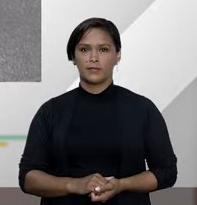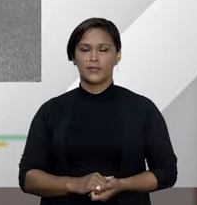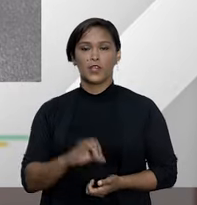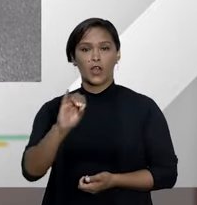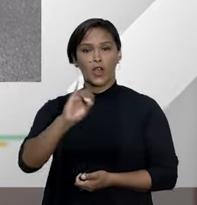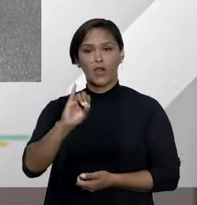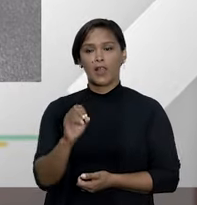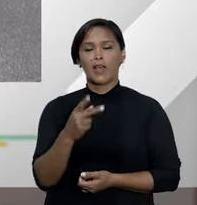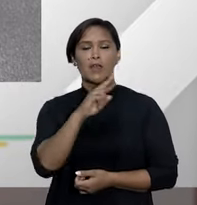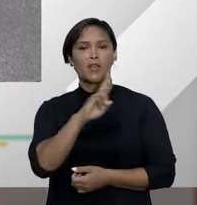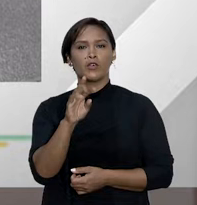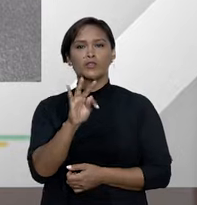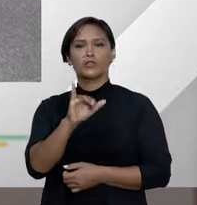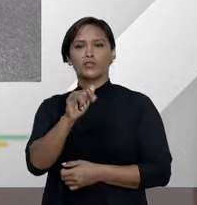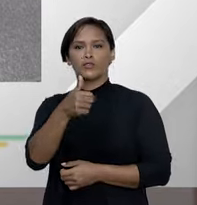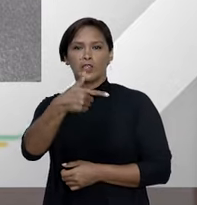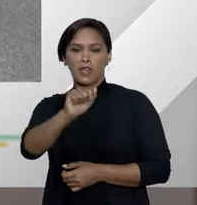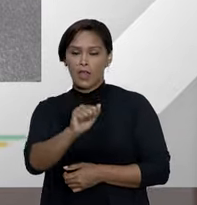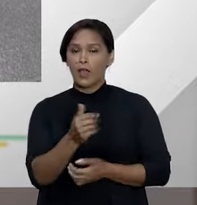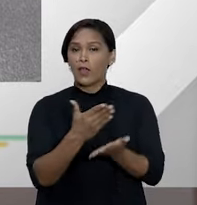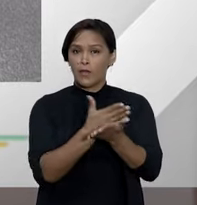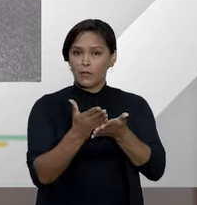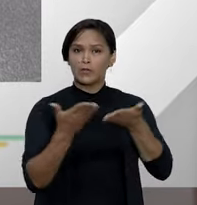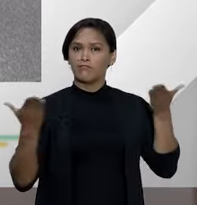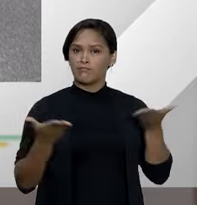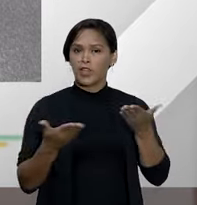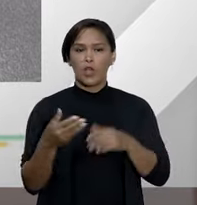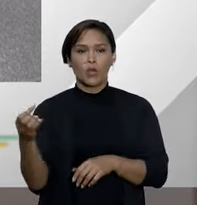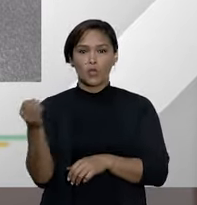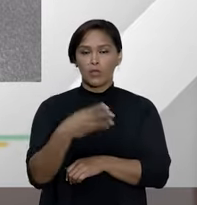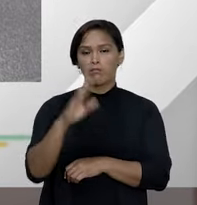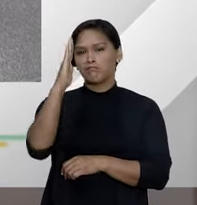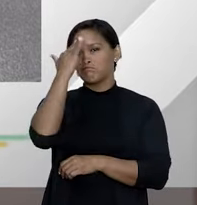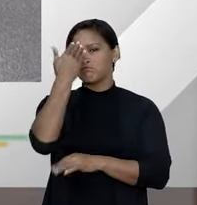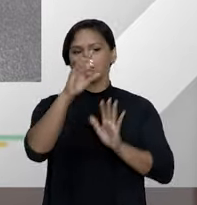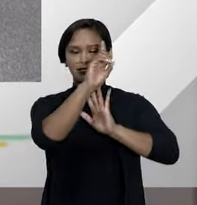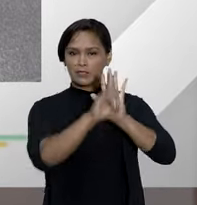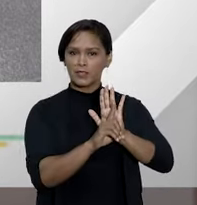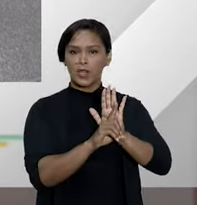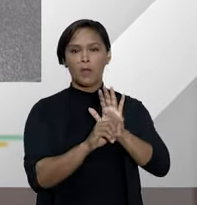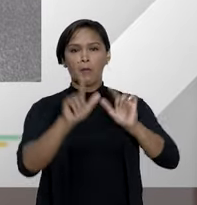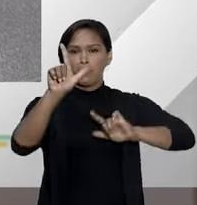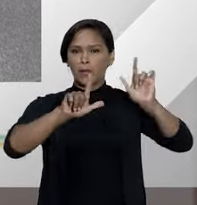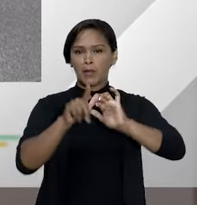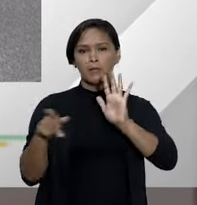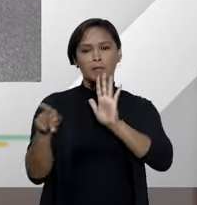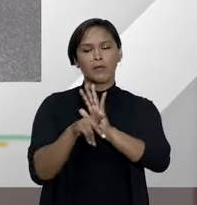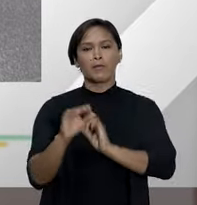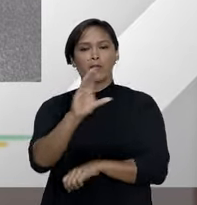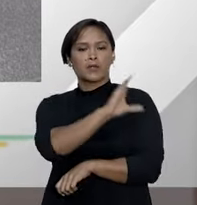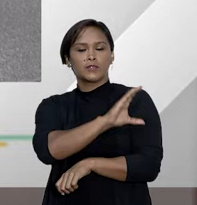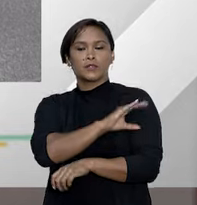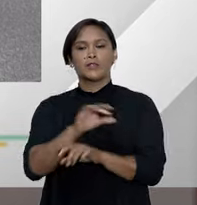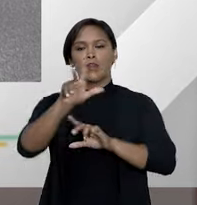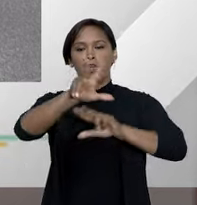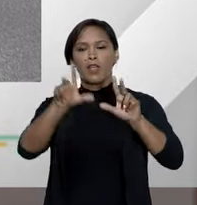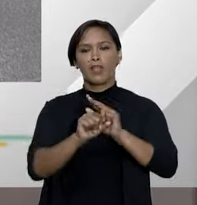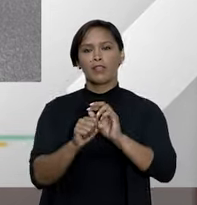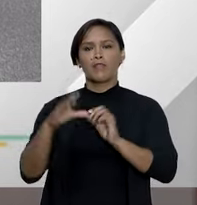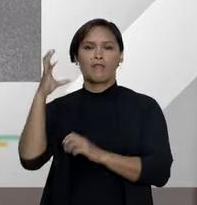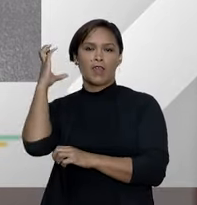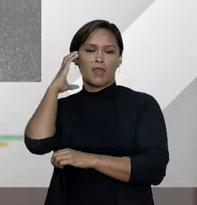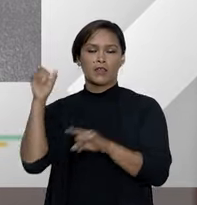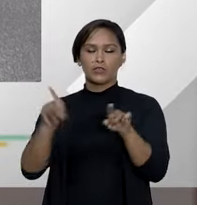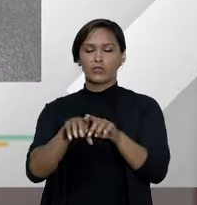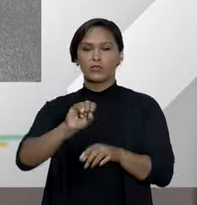Olá, eu sou o Tiago Gomidi e está começando mais um Entender Direito, um programa da Coordenadoria de TV e Rádio do